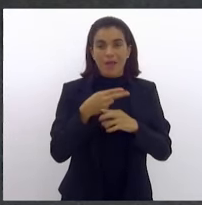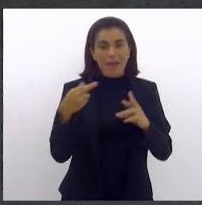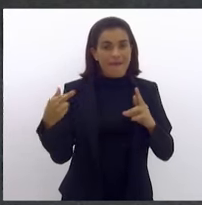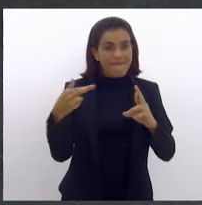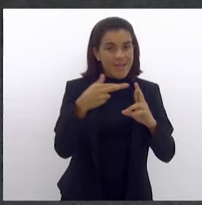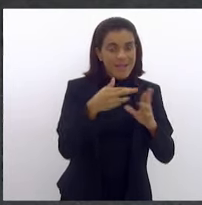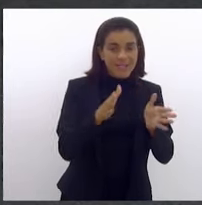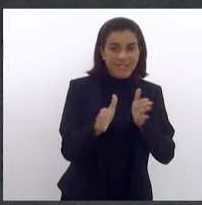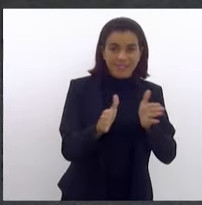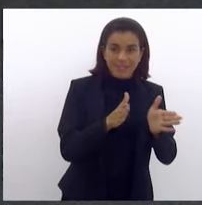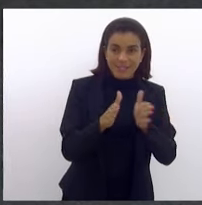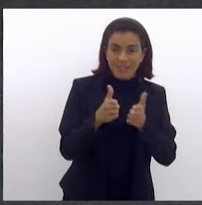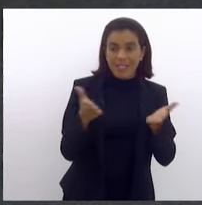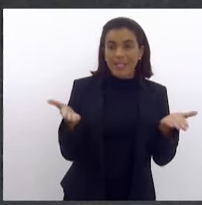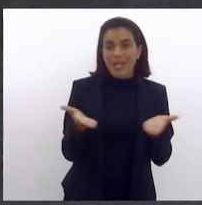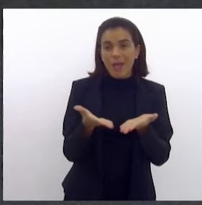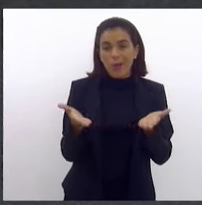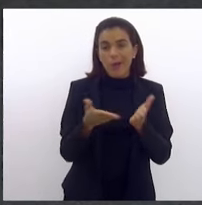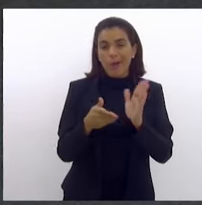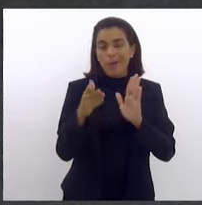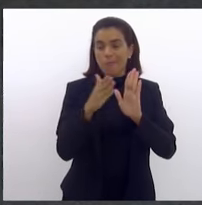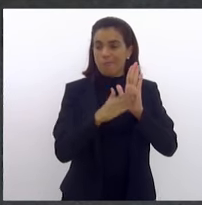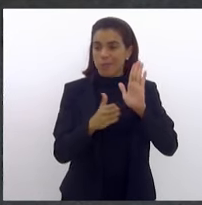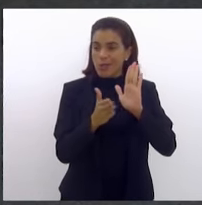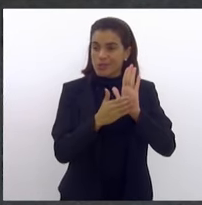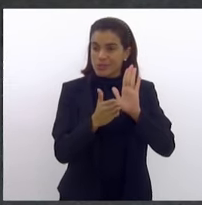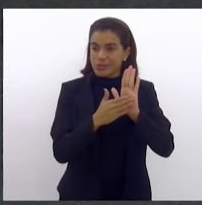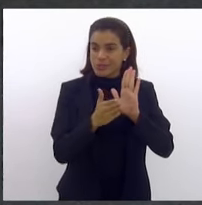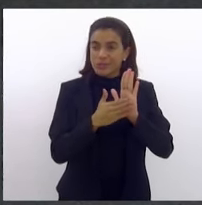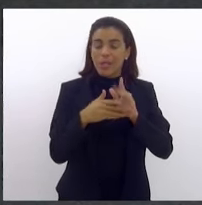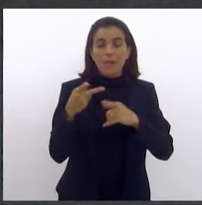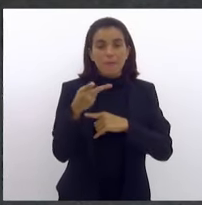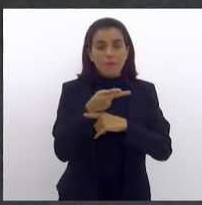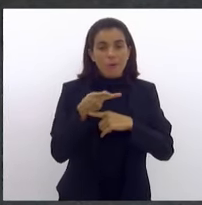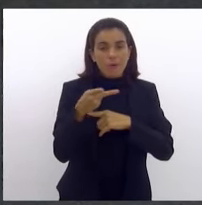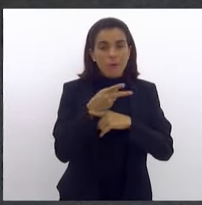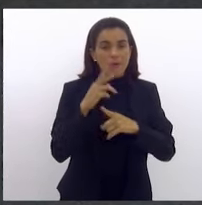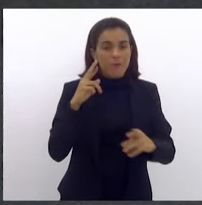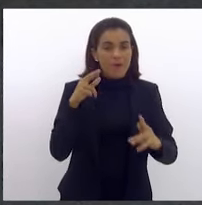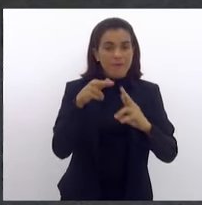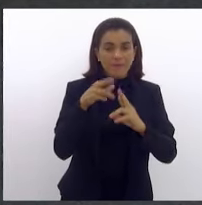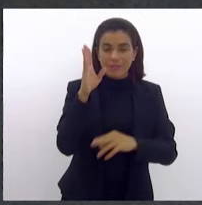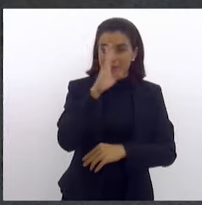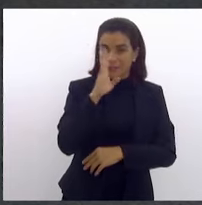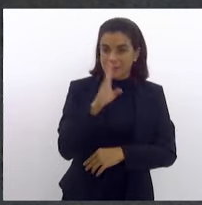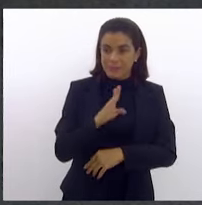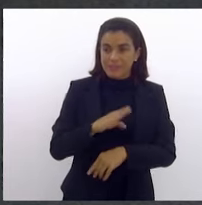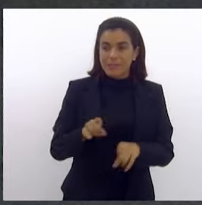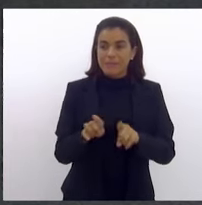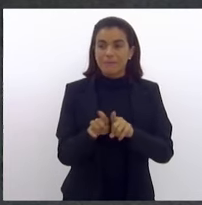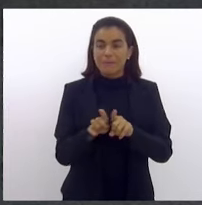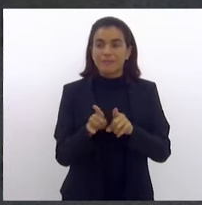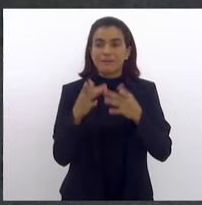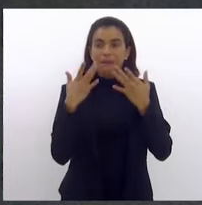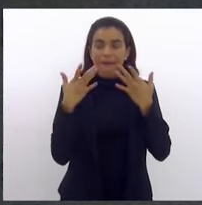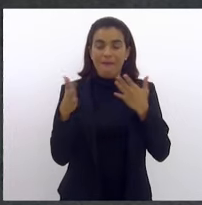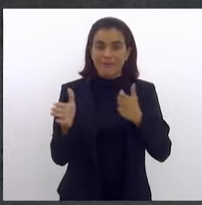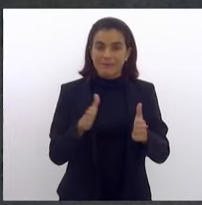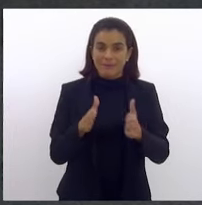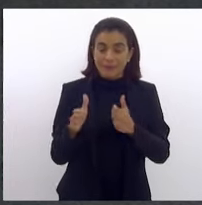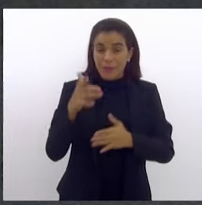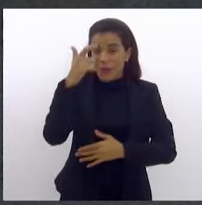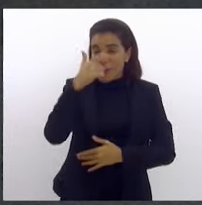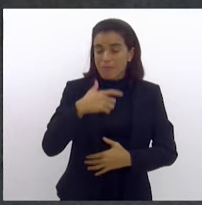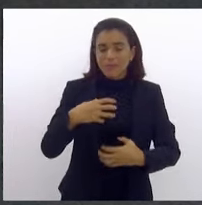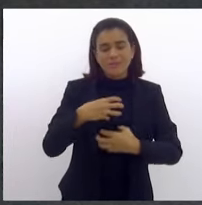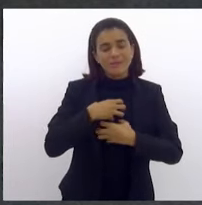à acessibilidade, e agora, com o projeto que ele está fazendo, ele busca ser uma referência no Brasil em teatro acessível. Então, estou muito